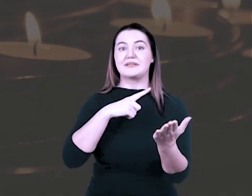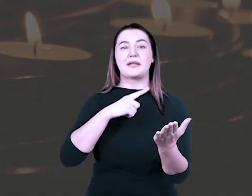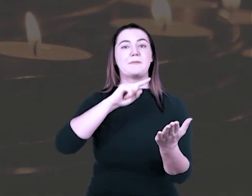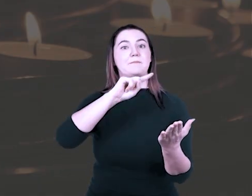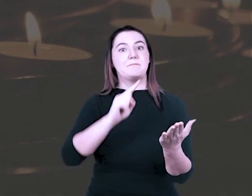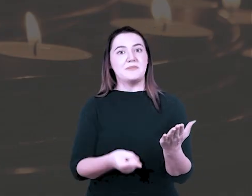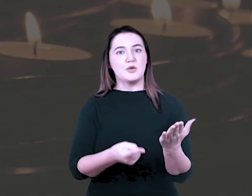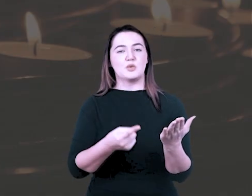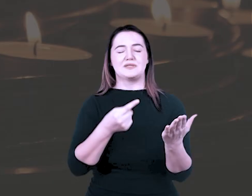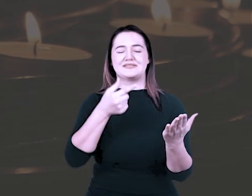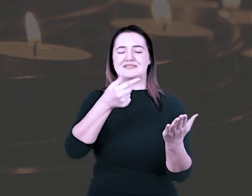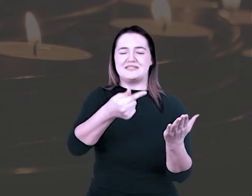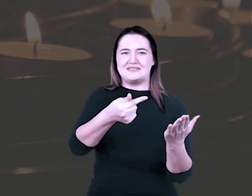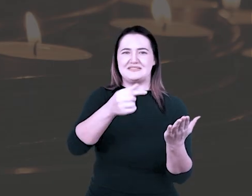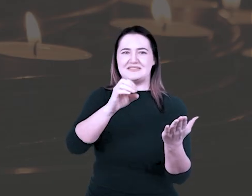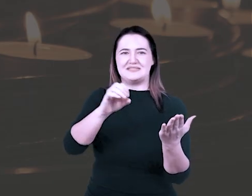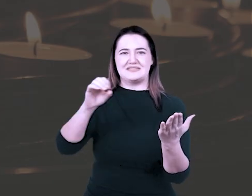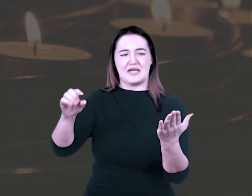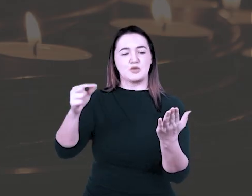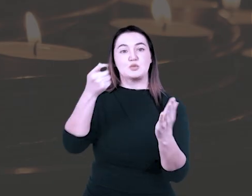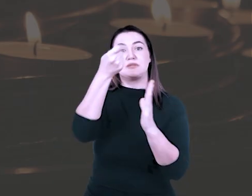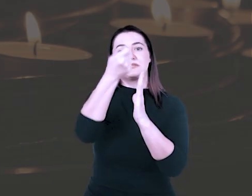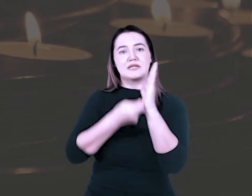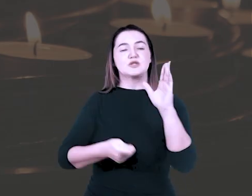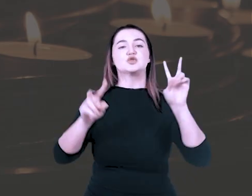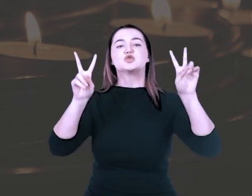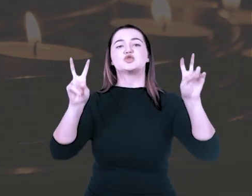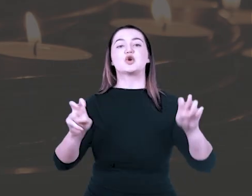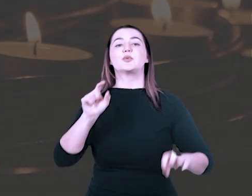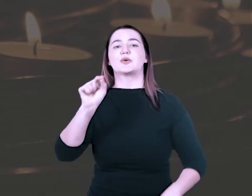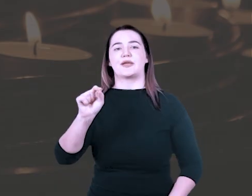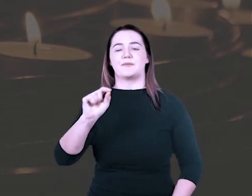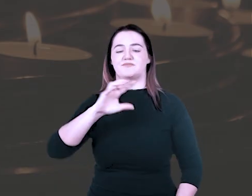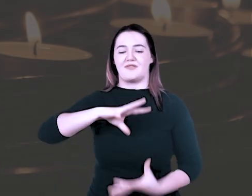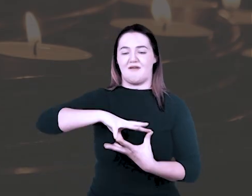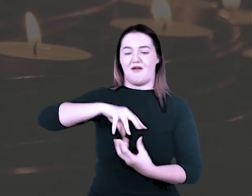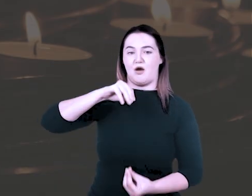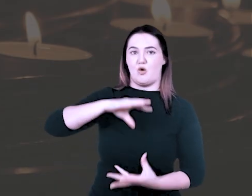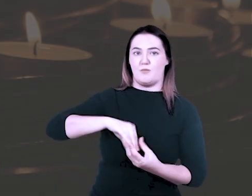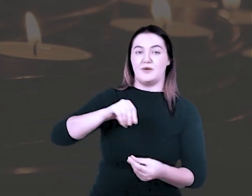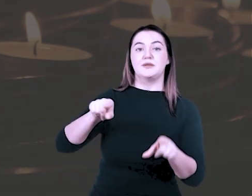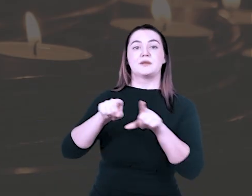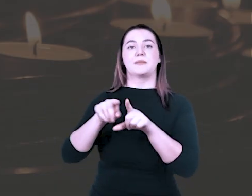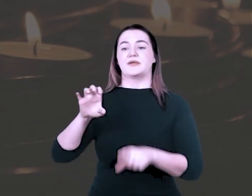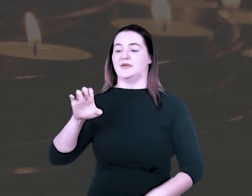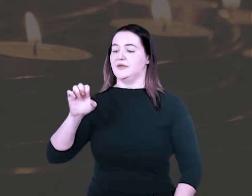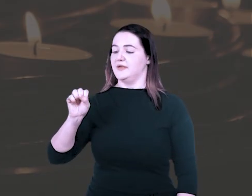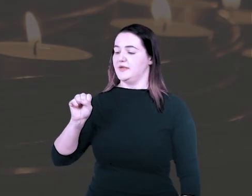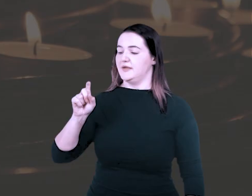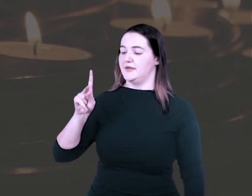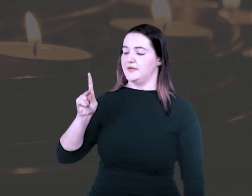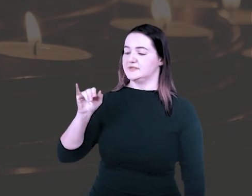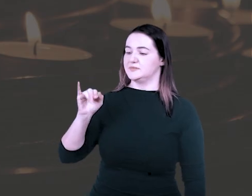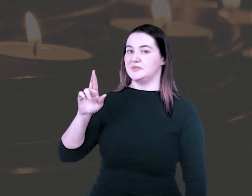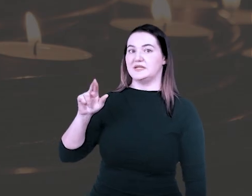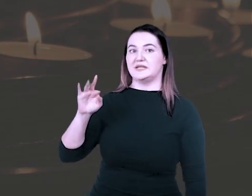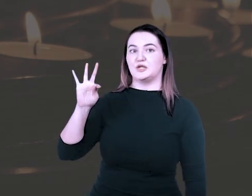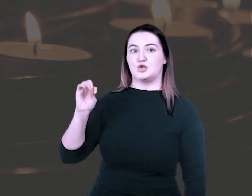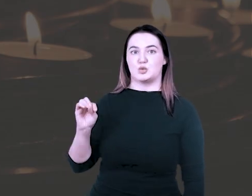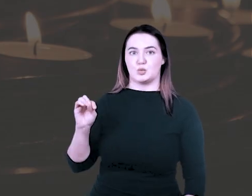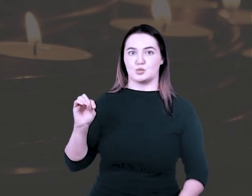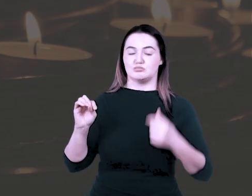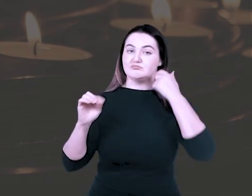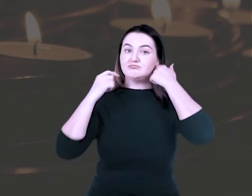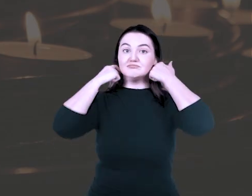sobre alma e espírito. Nenhuma dessas referências trata sobre alma